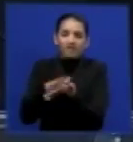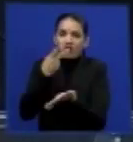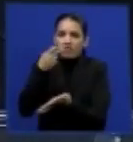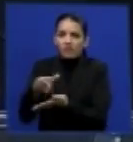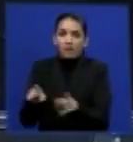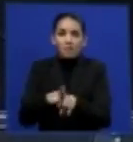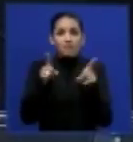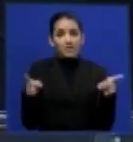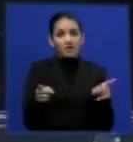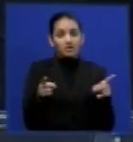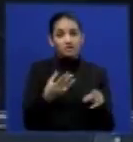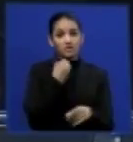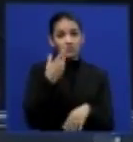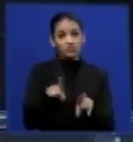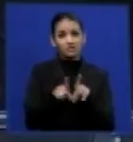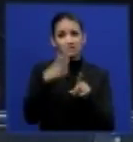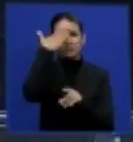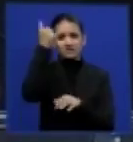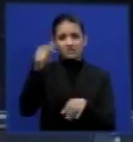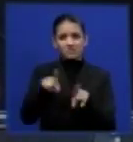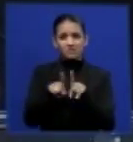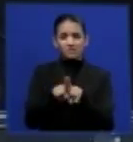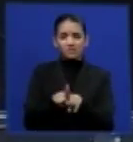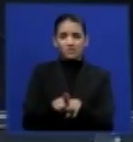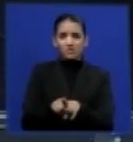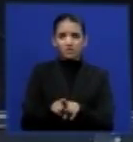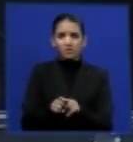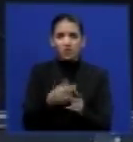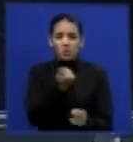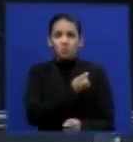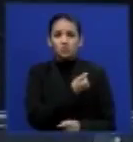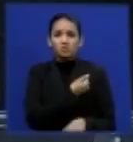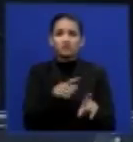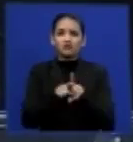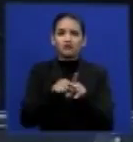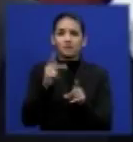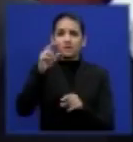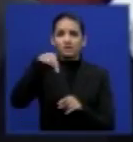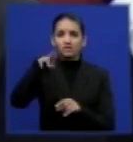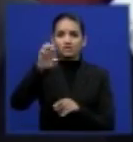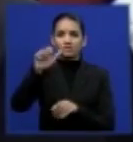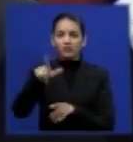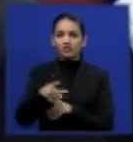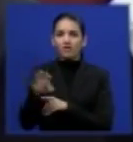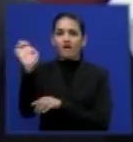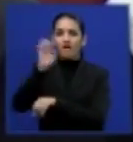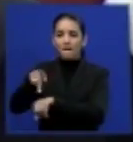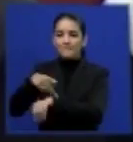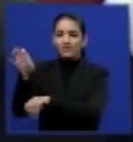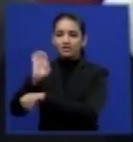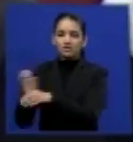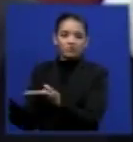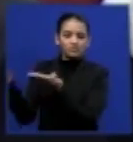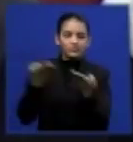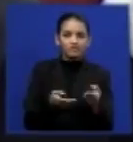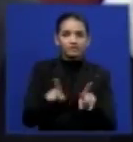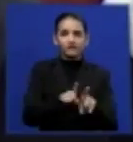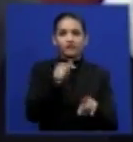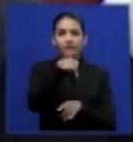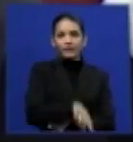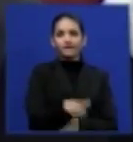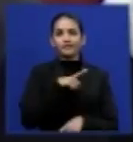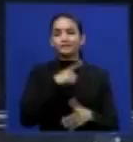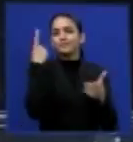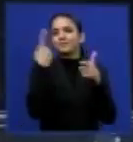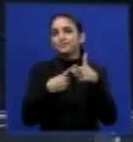lógico deduzir que a parcela significativa de pneus importados da Europa terá mesma destinação aqui no Brasil isso potencializará